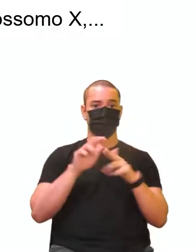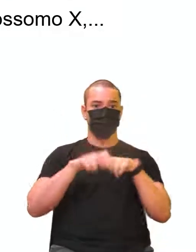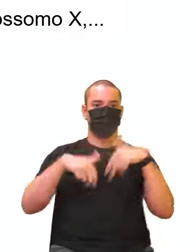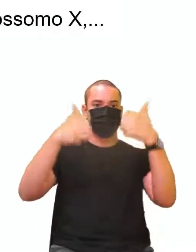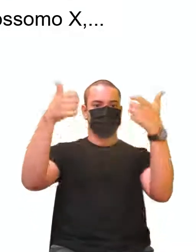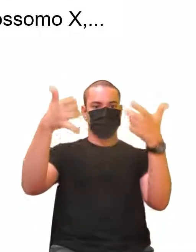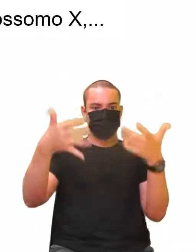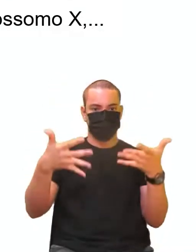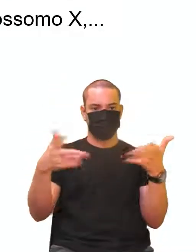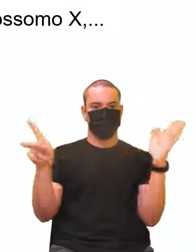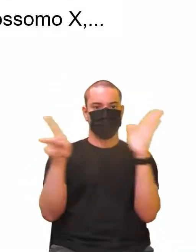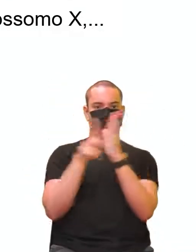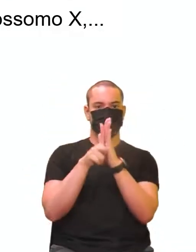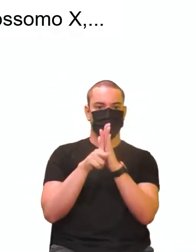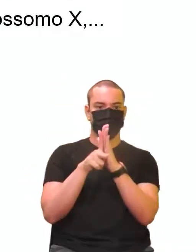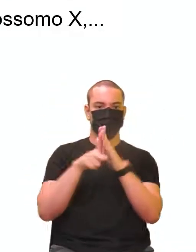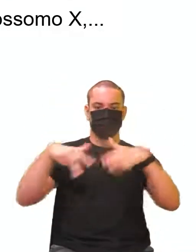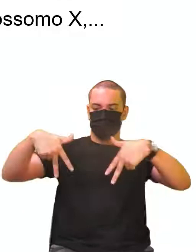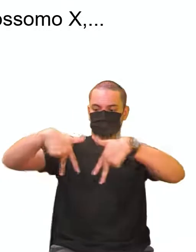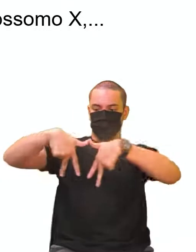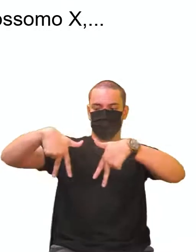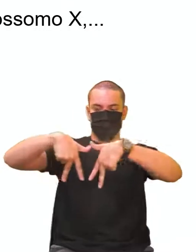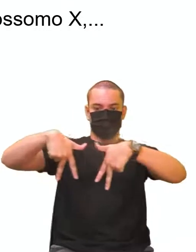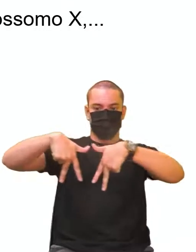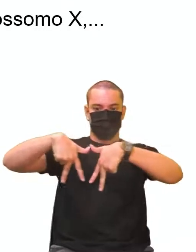ligada ao sexo. Quase eu falei checho.